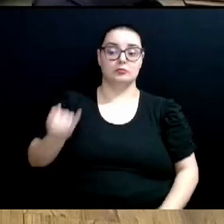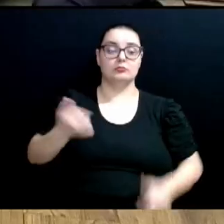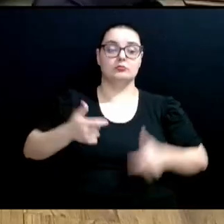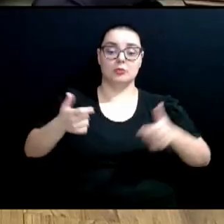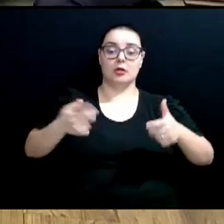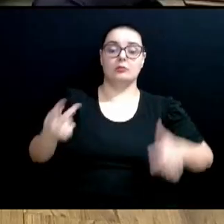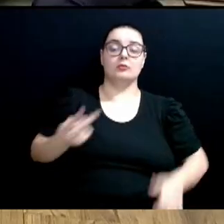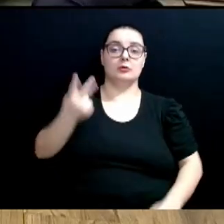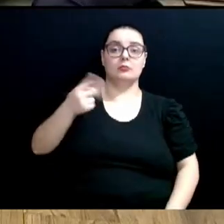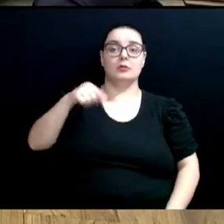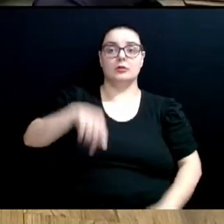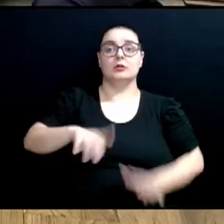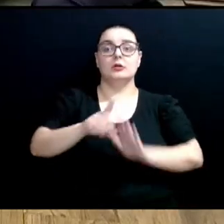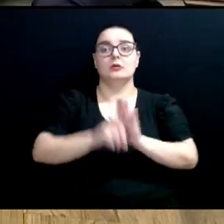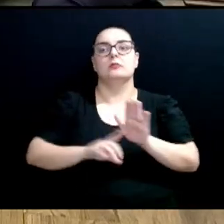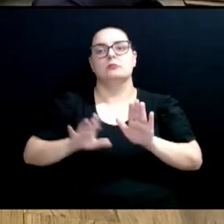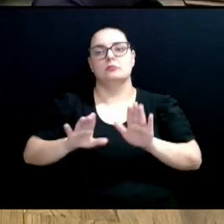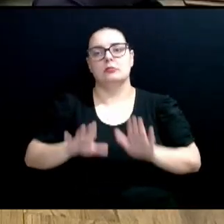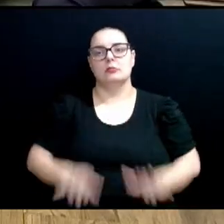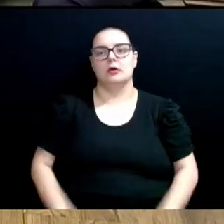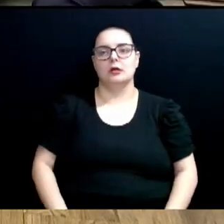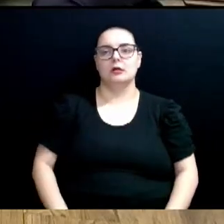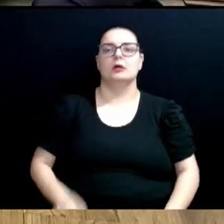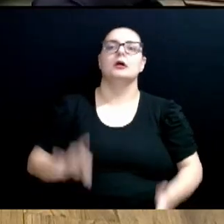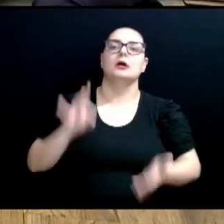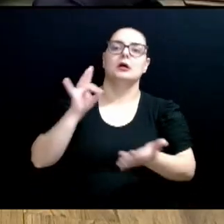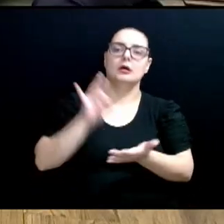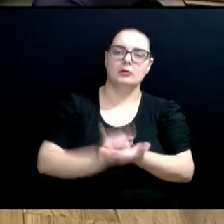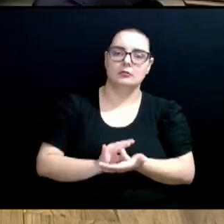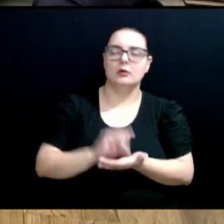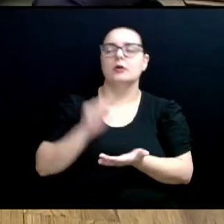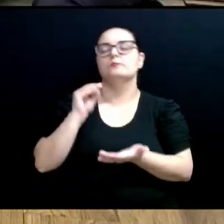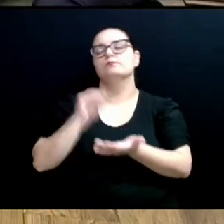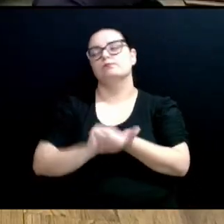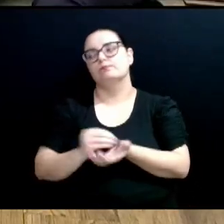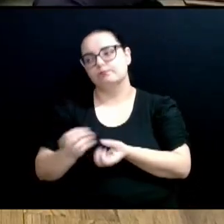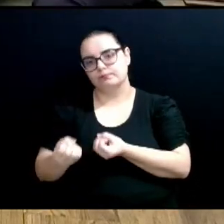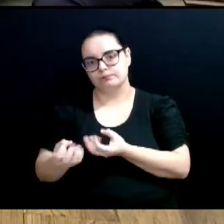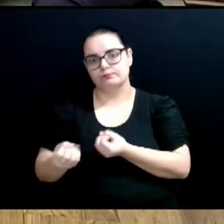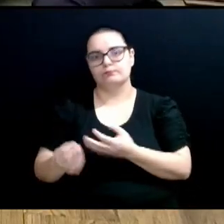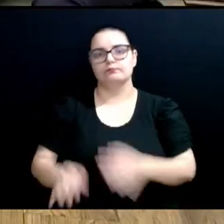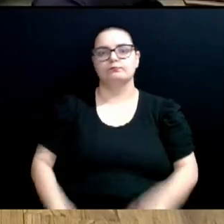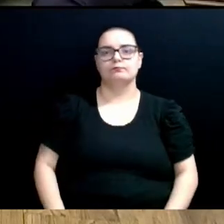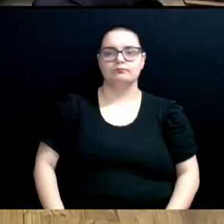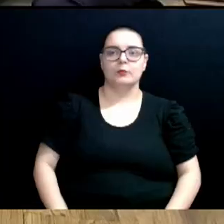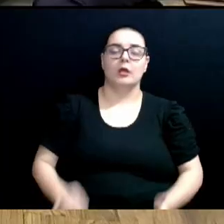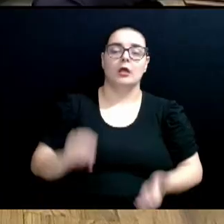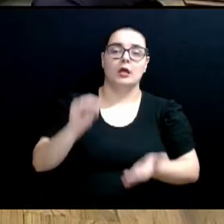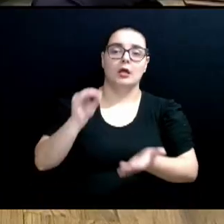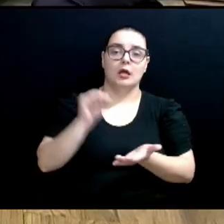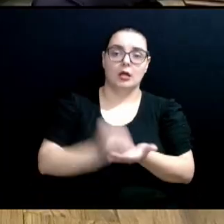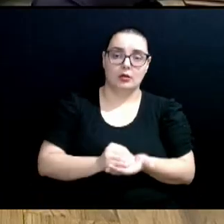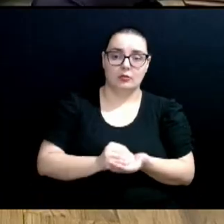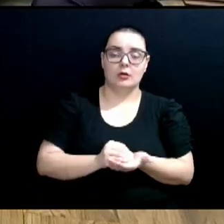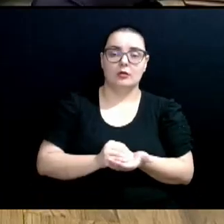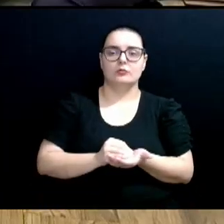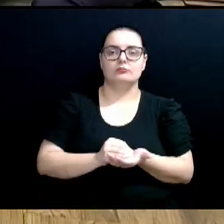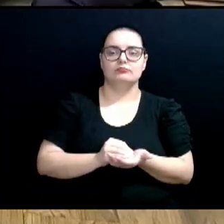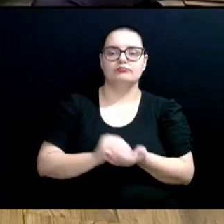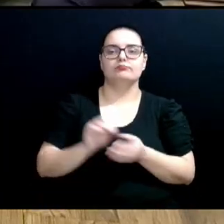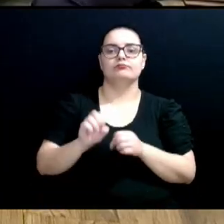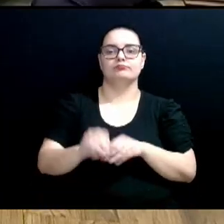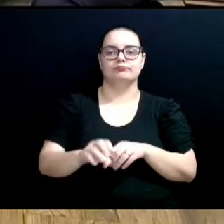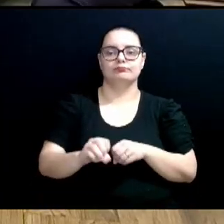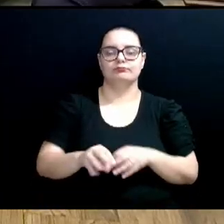direito. Mas, realmente, a falta de informação, a falta de educação.